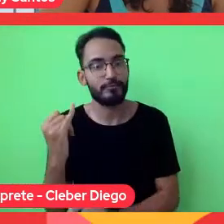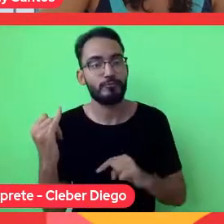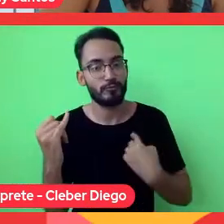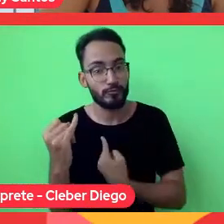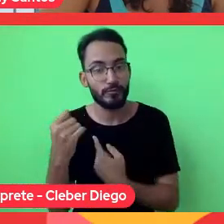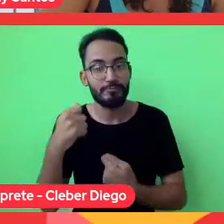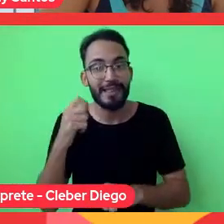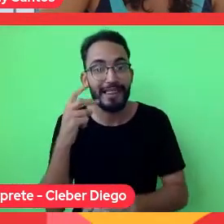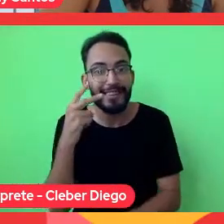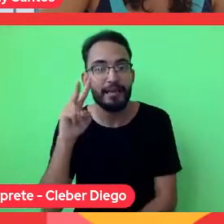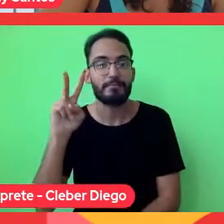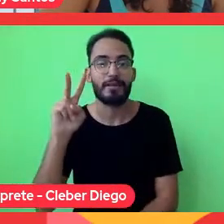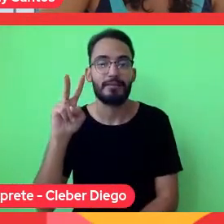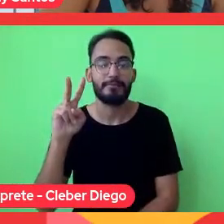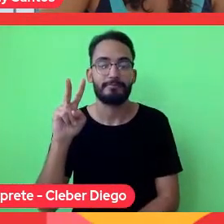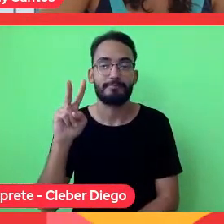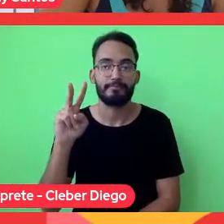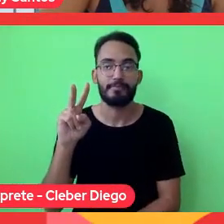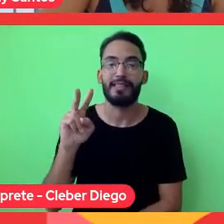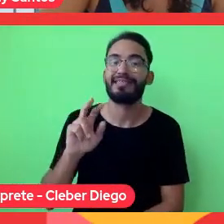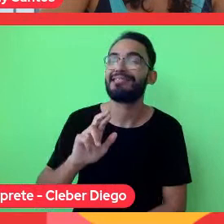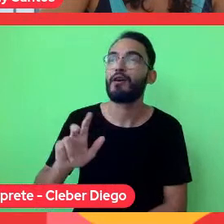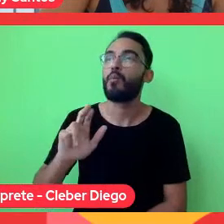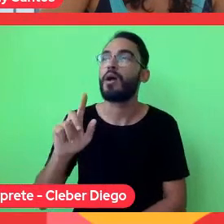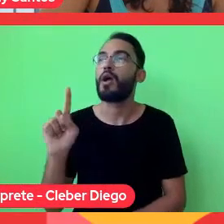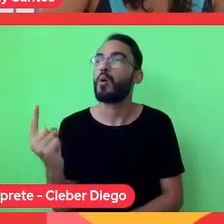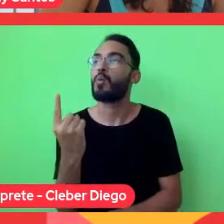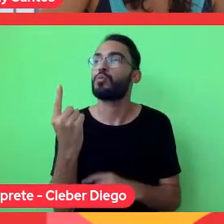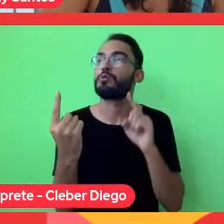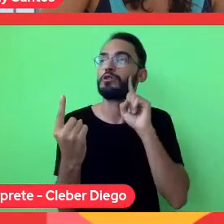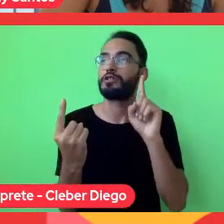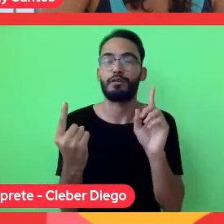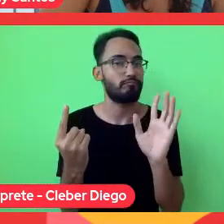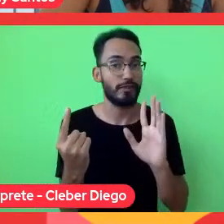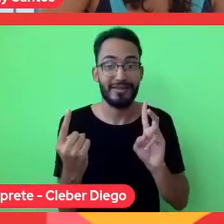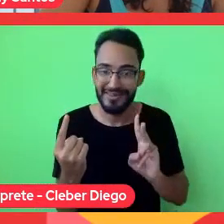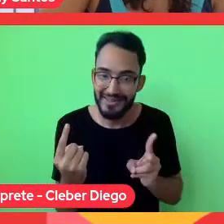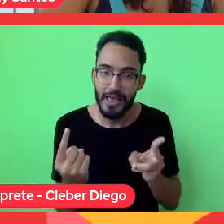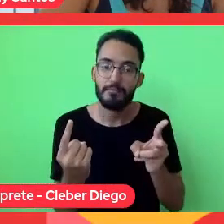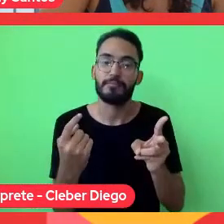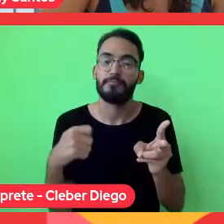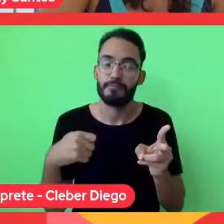lembre de que, e não é só um dia, é sempre, eu acho que...